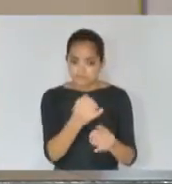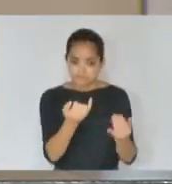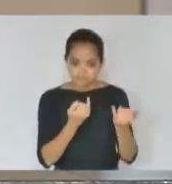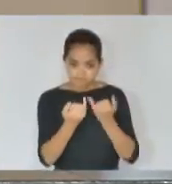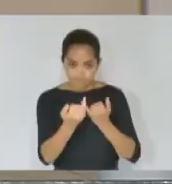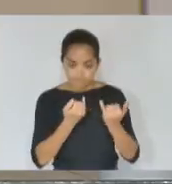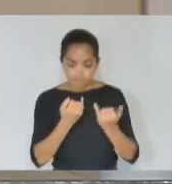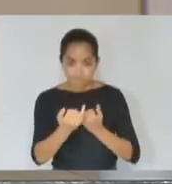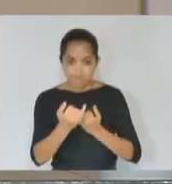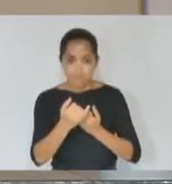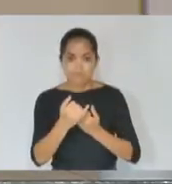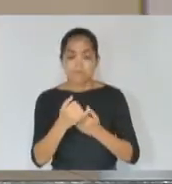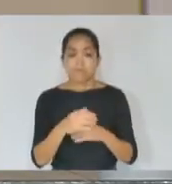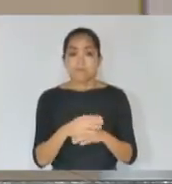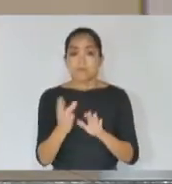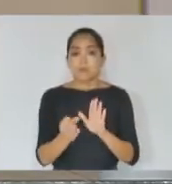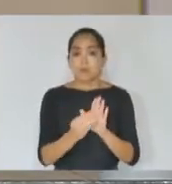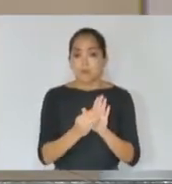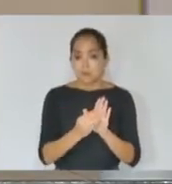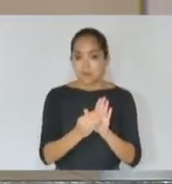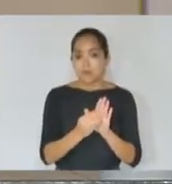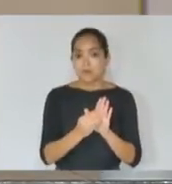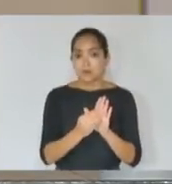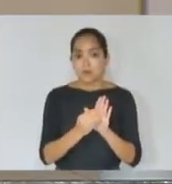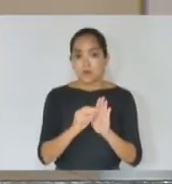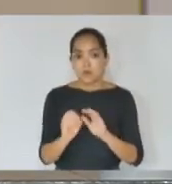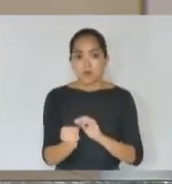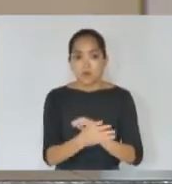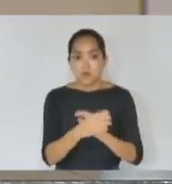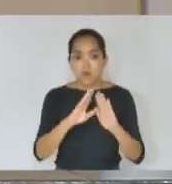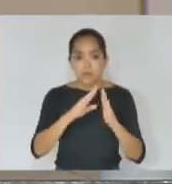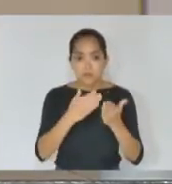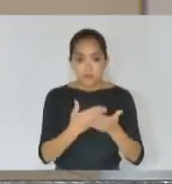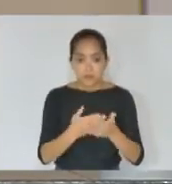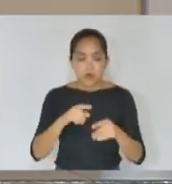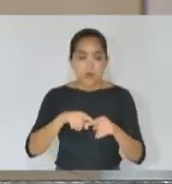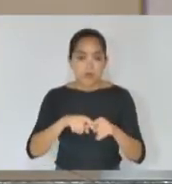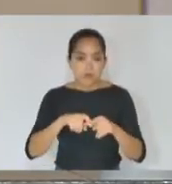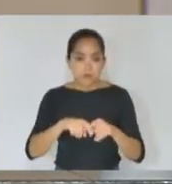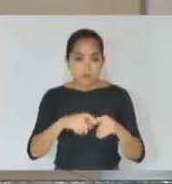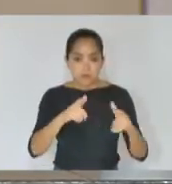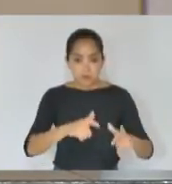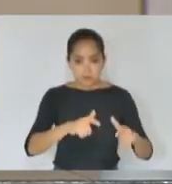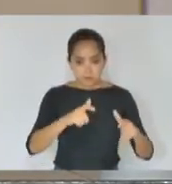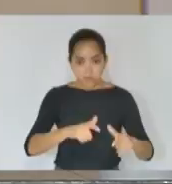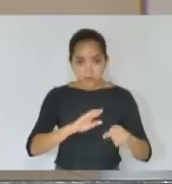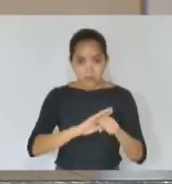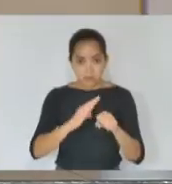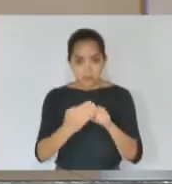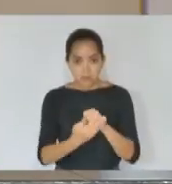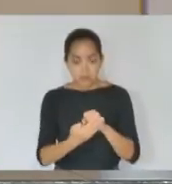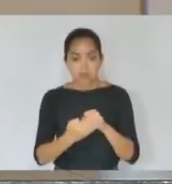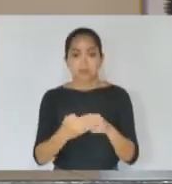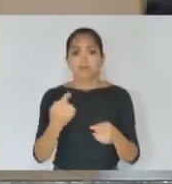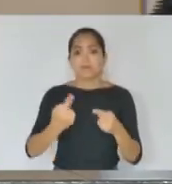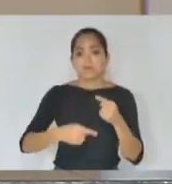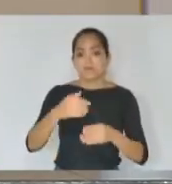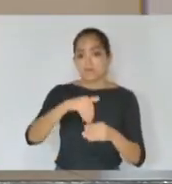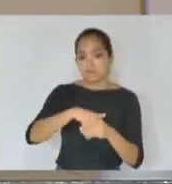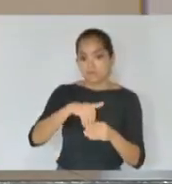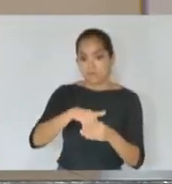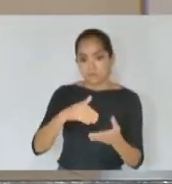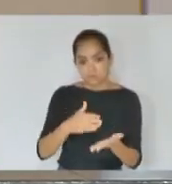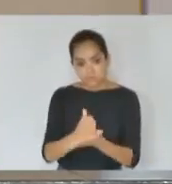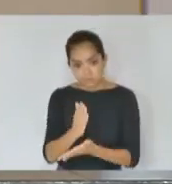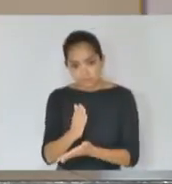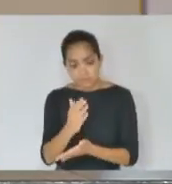acerca da implantação da nova escola no município de Itapema, imóvel localizado no bairro de Morretes. Discussão, votação, aprovado.